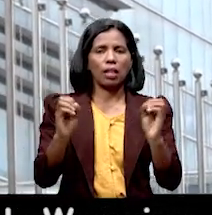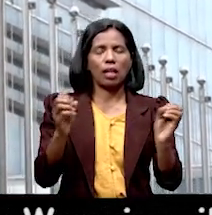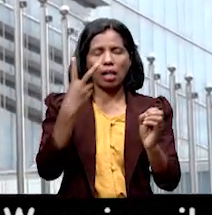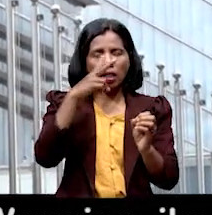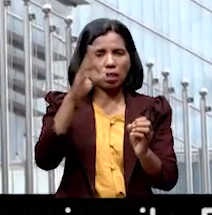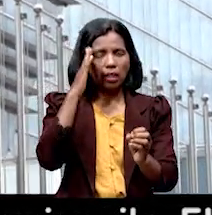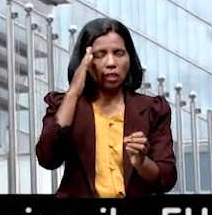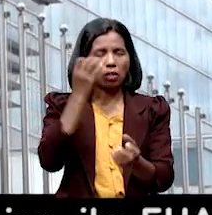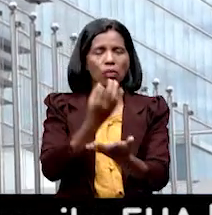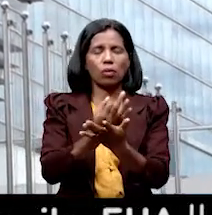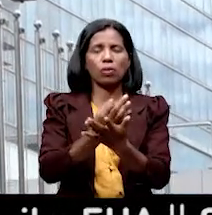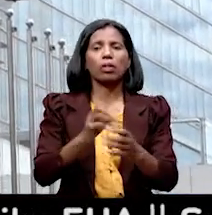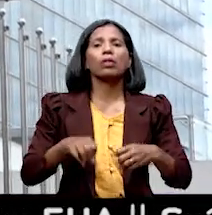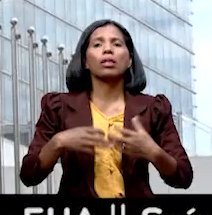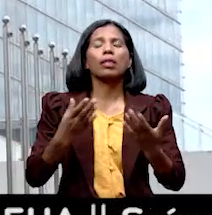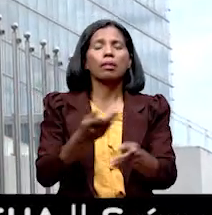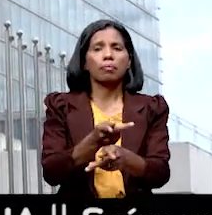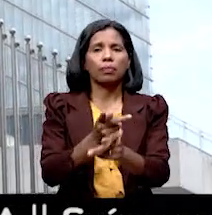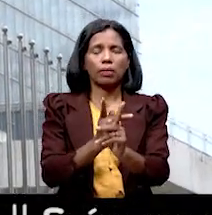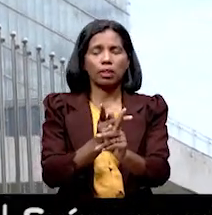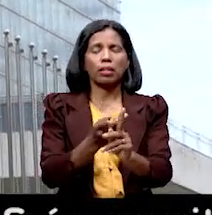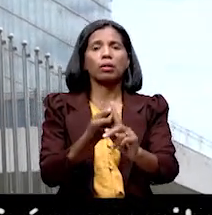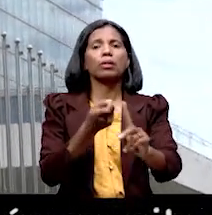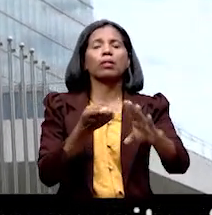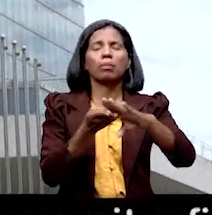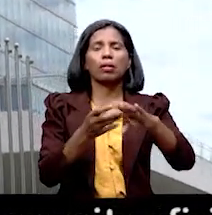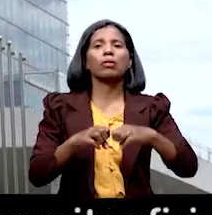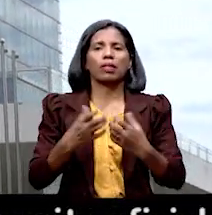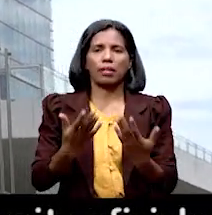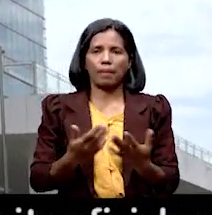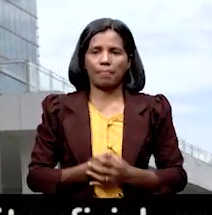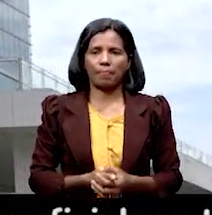empresta ho si Banco Hira. Gasparinha de Souza, Dilma Suzeti, GMN.